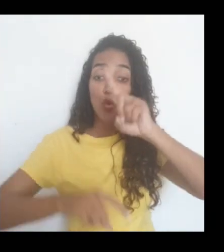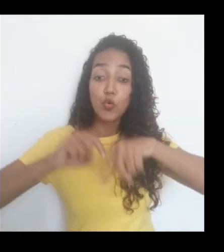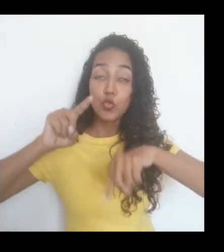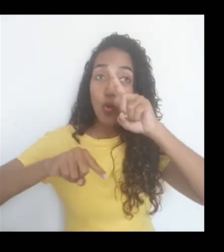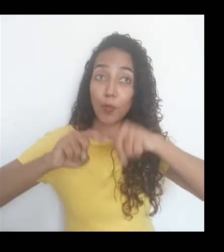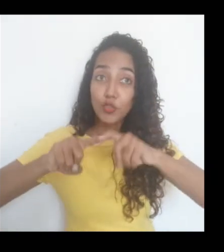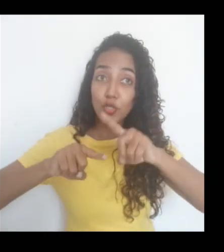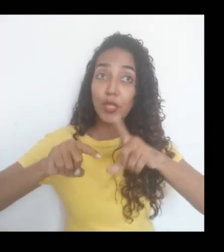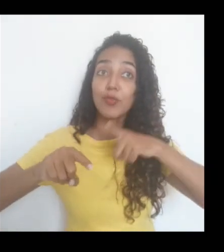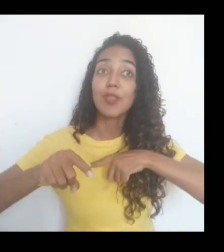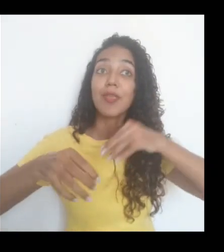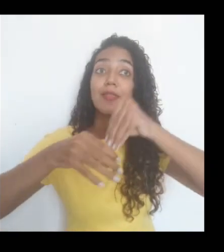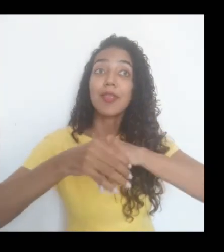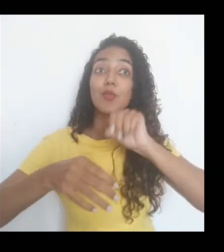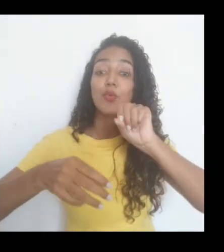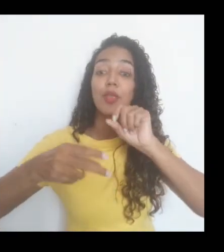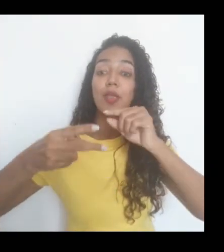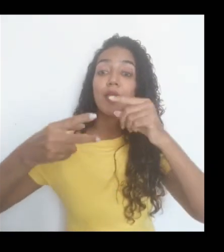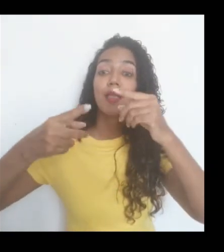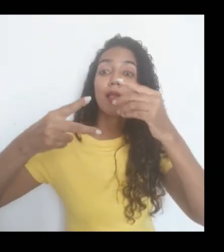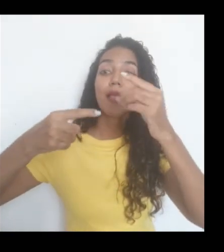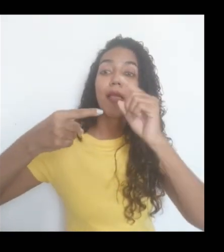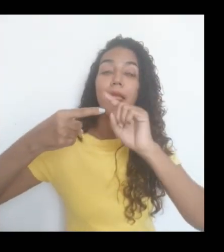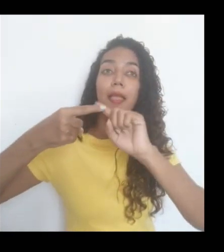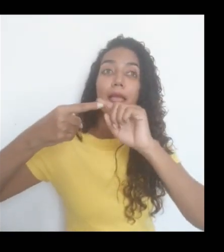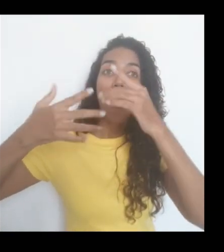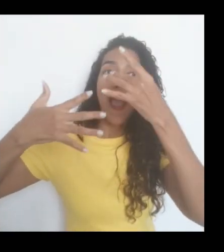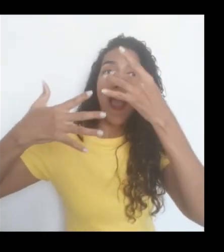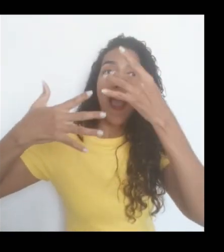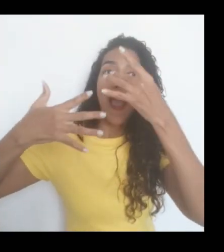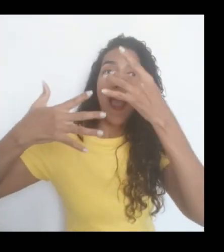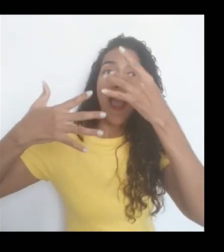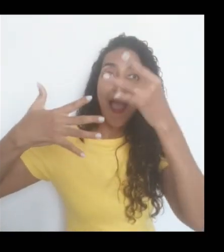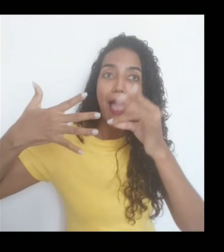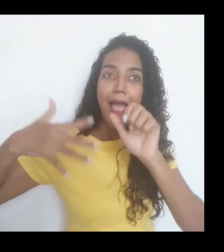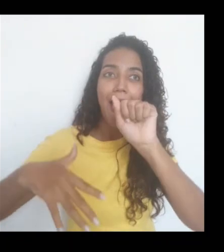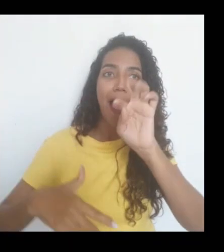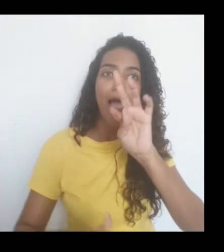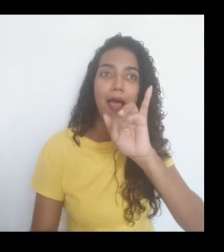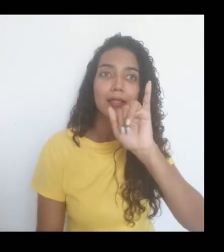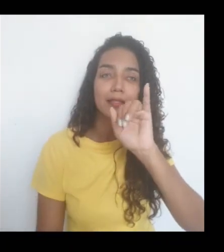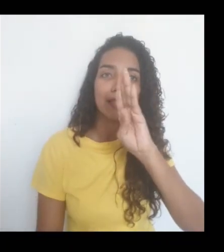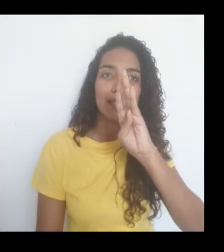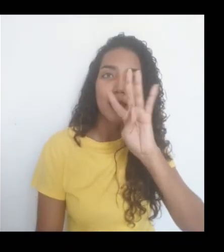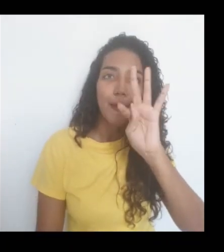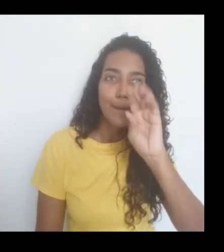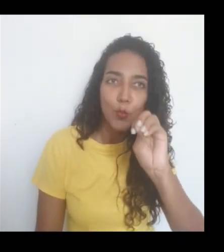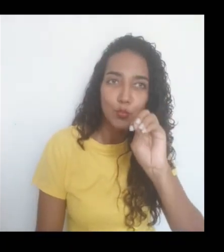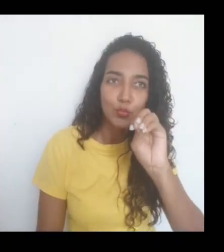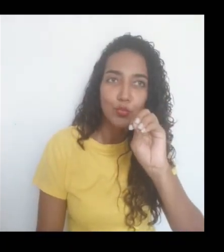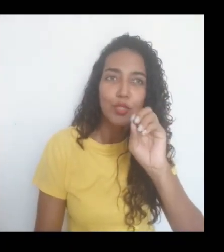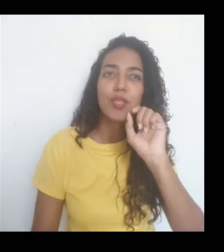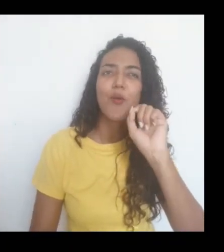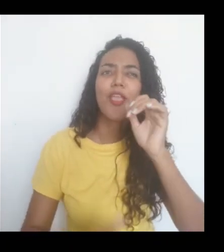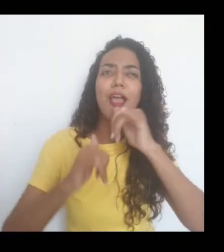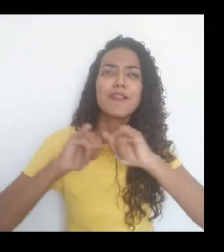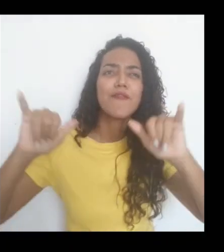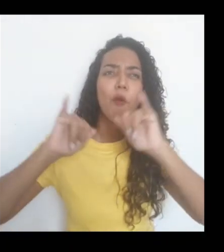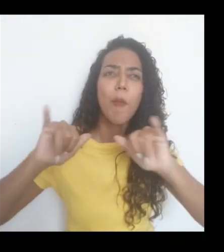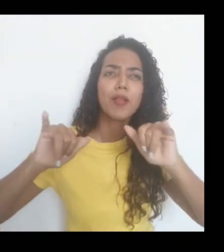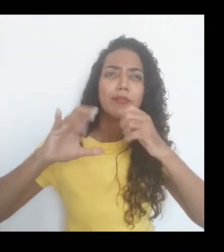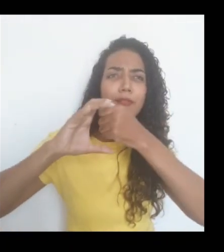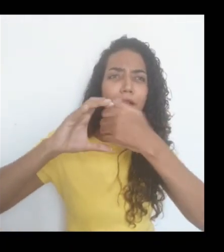remetem aos dados, às informações, é como se fosse o display do objeto. E os métodos são as ações, as funções que eu